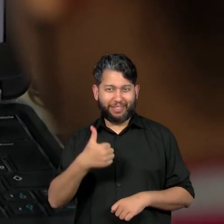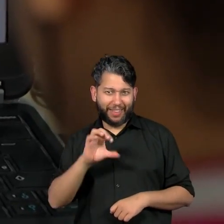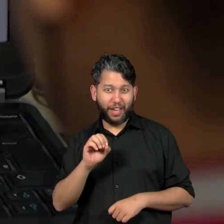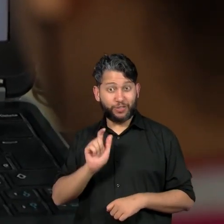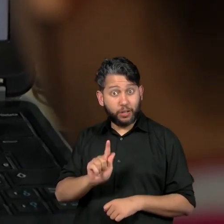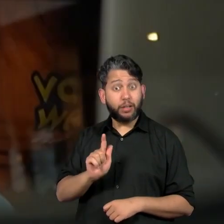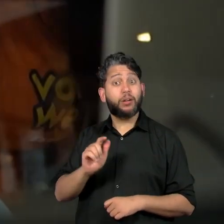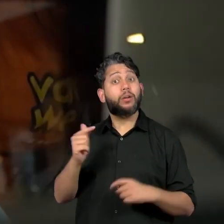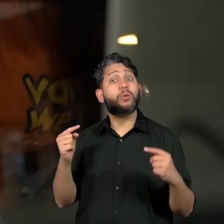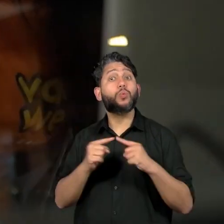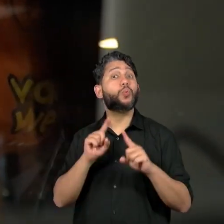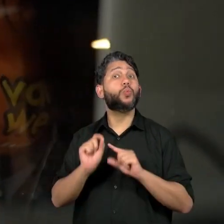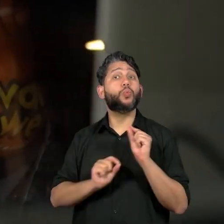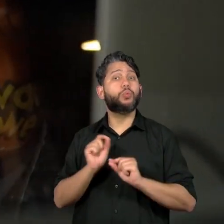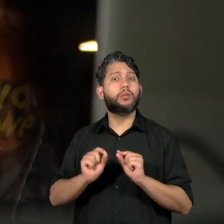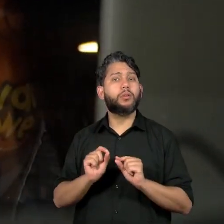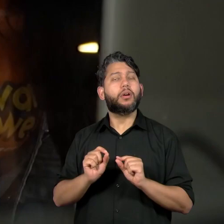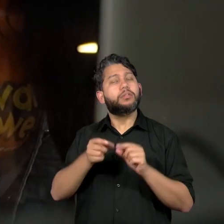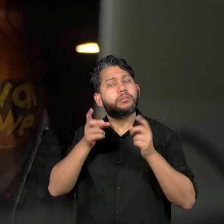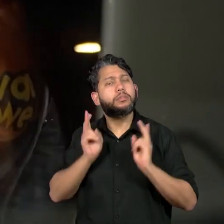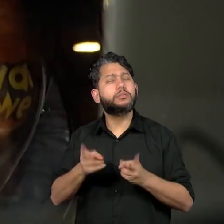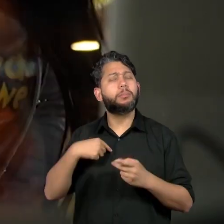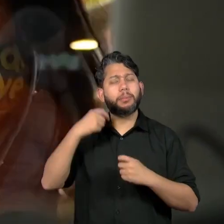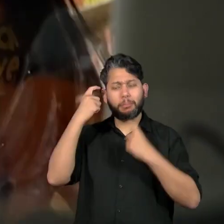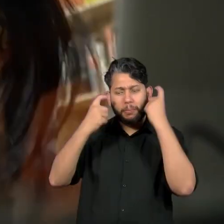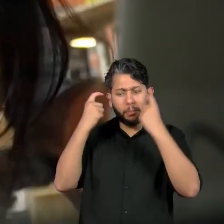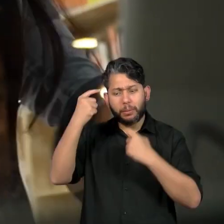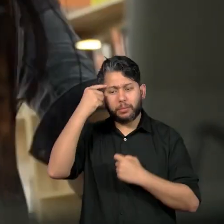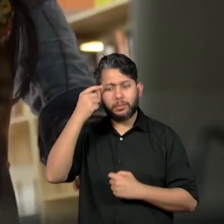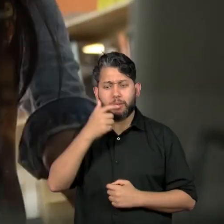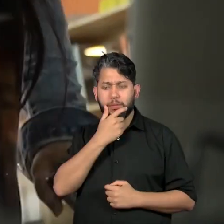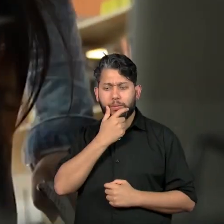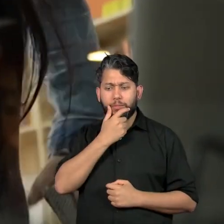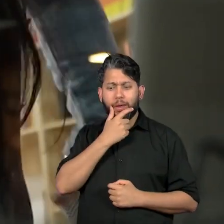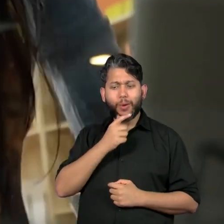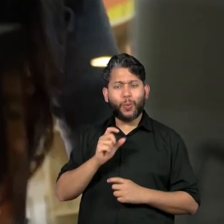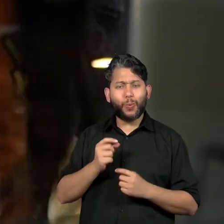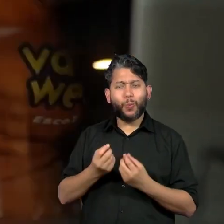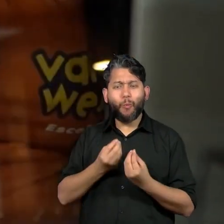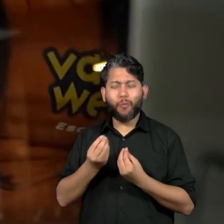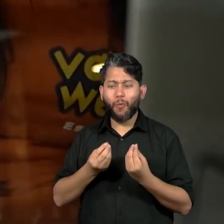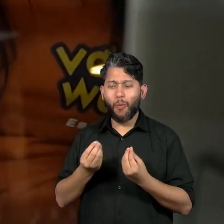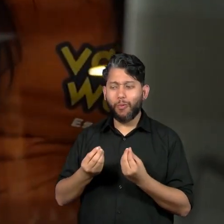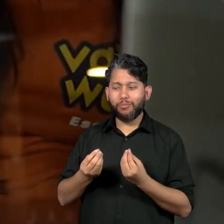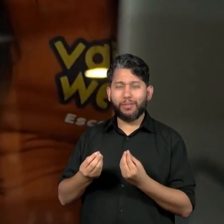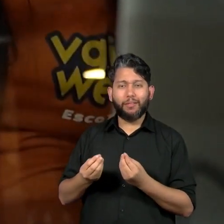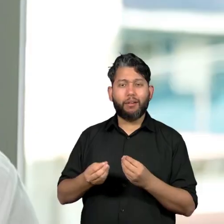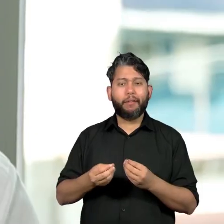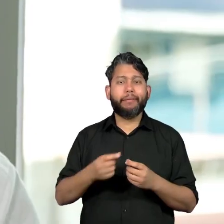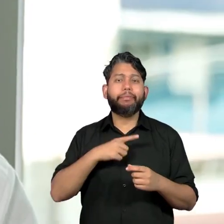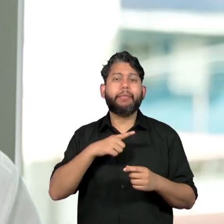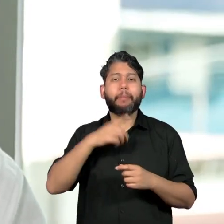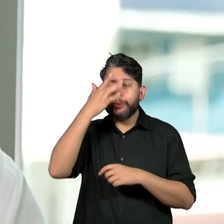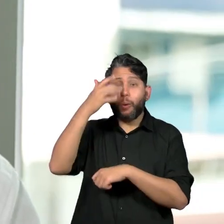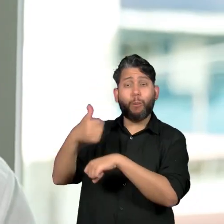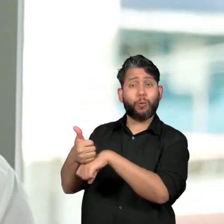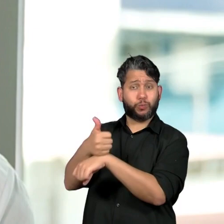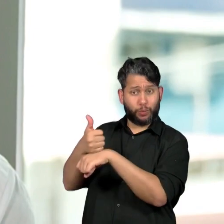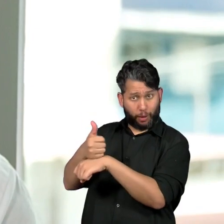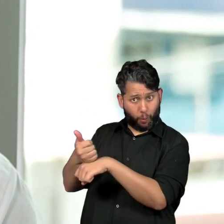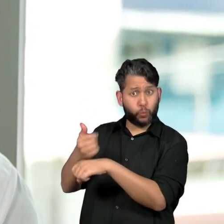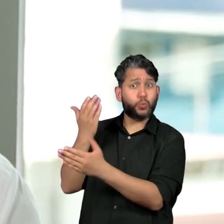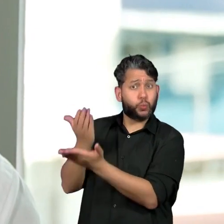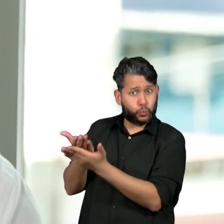procurou conseguir, a gente sempre se ficou preocupado com não criar um estoque de profissionais